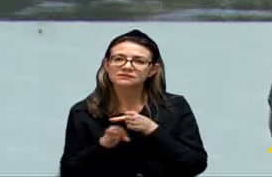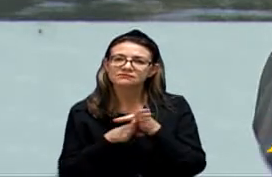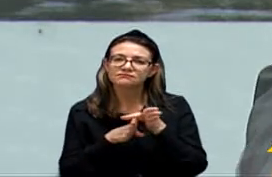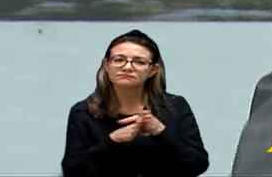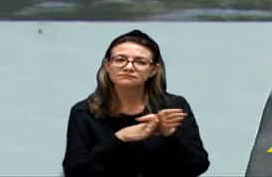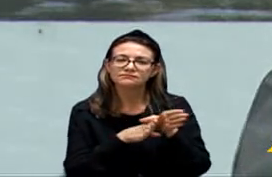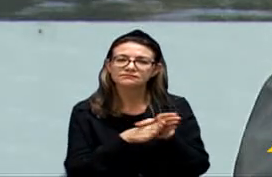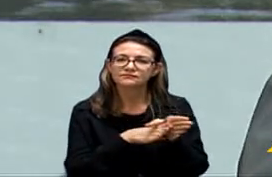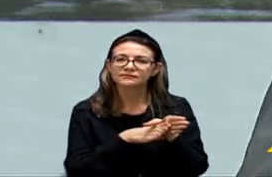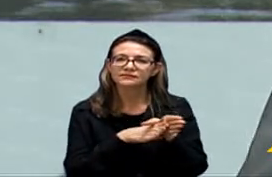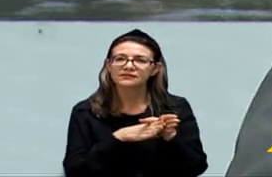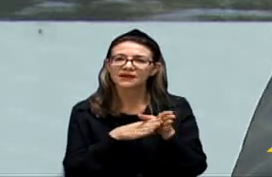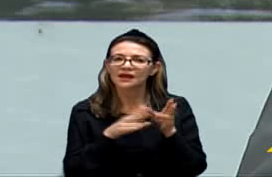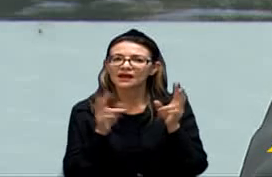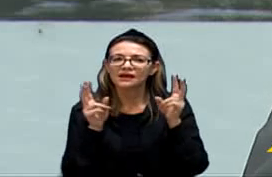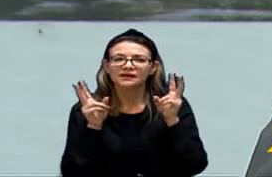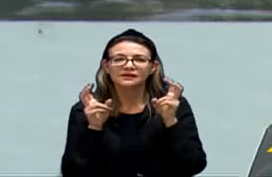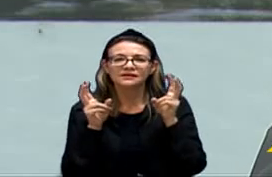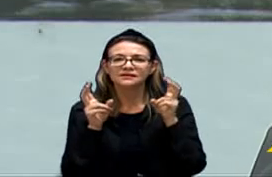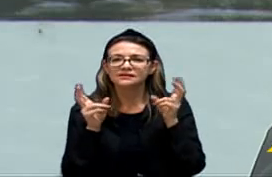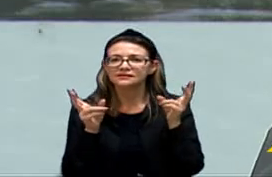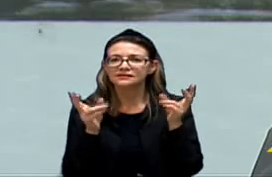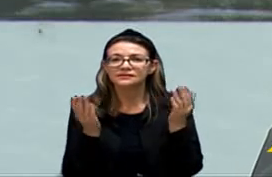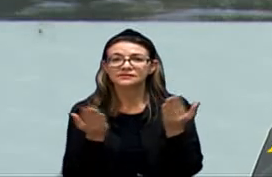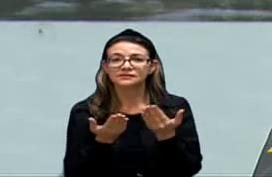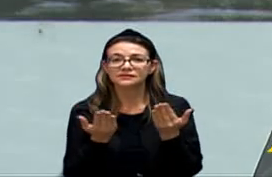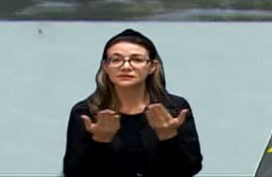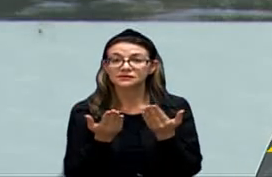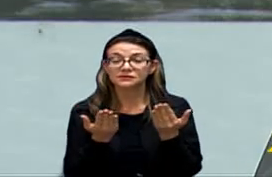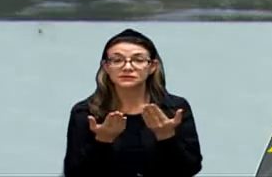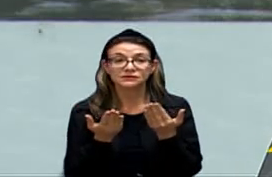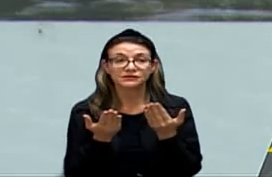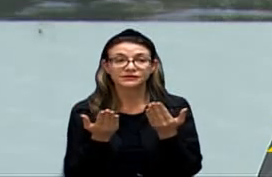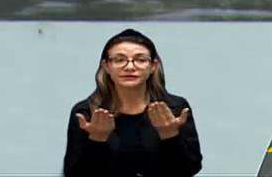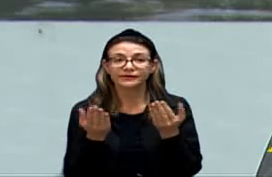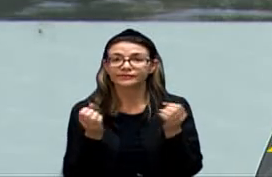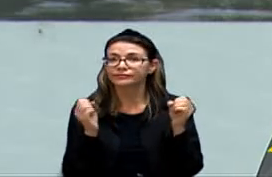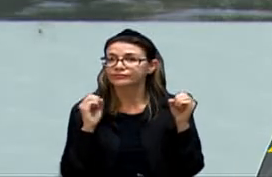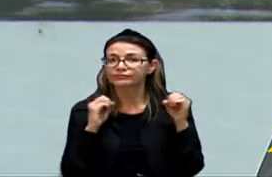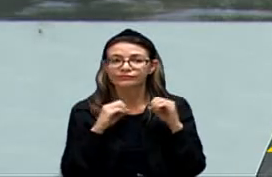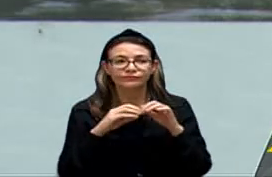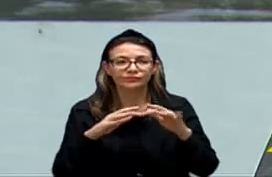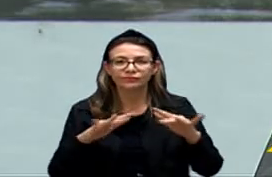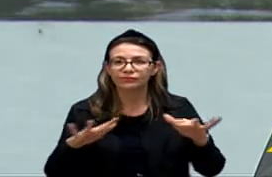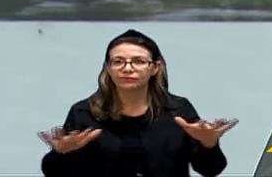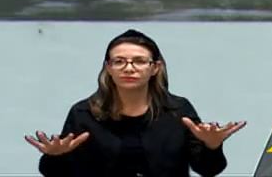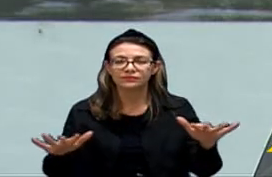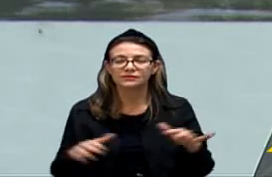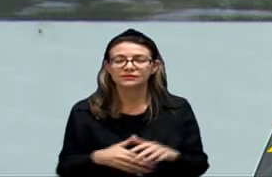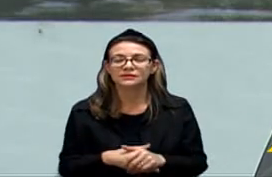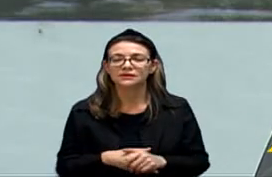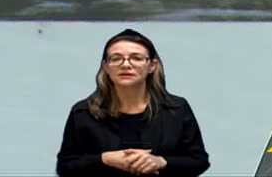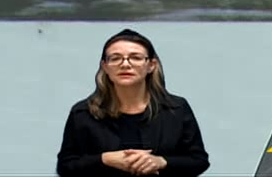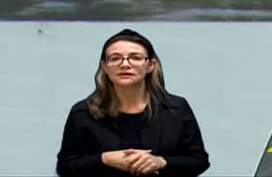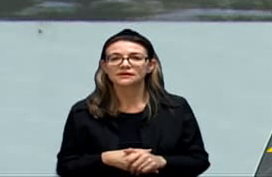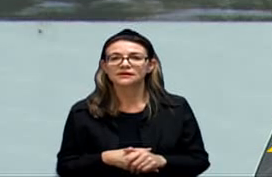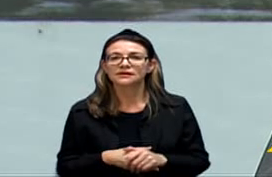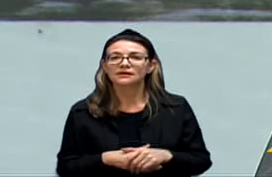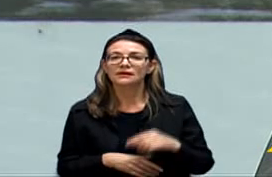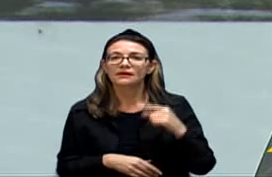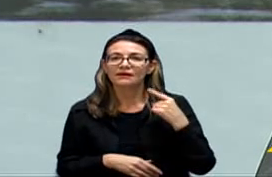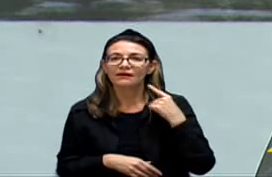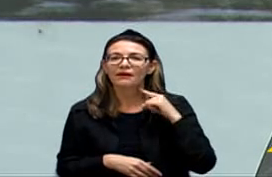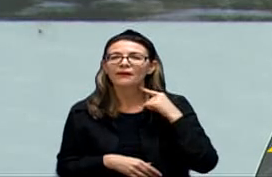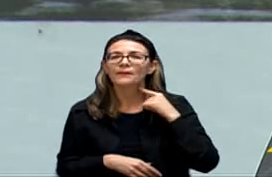questão que hoje é uma coisa assim uma quase uma praga que é a que é poluição